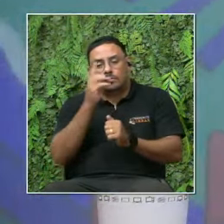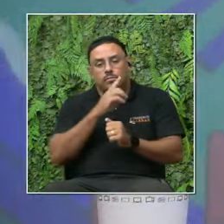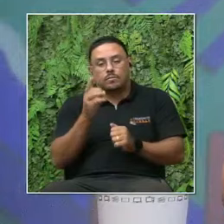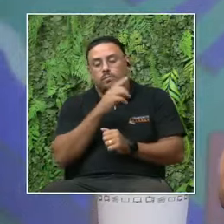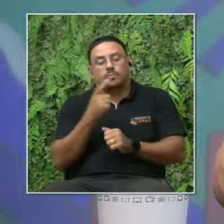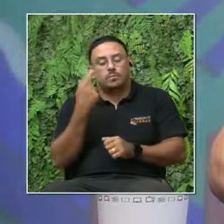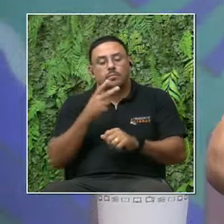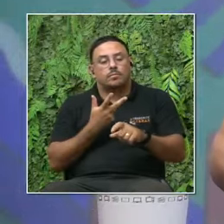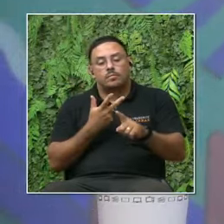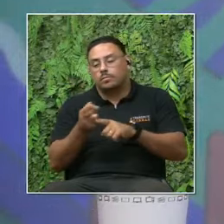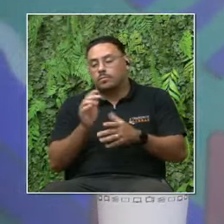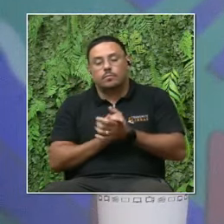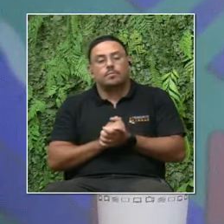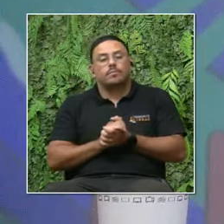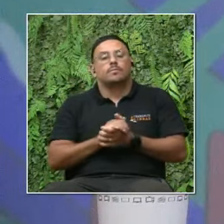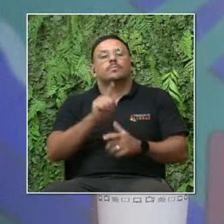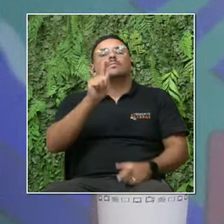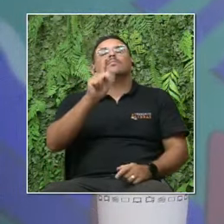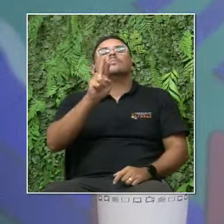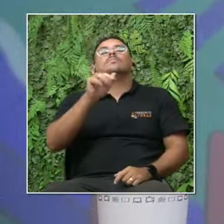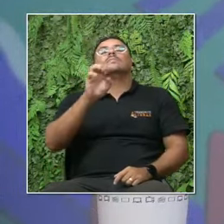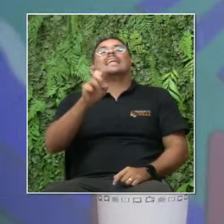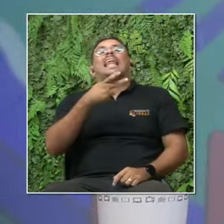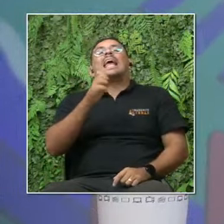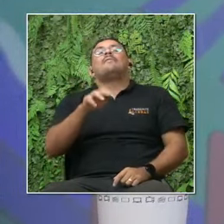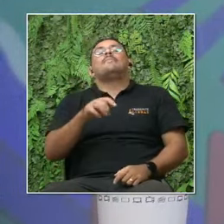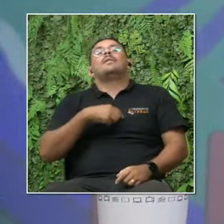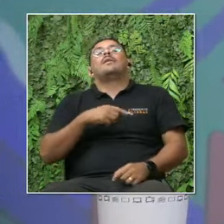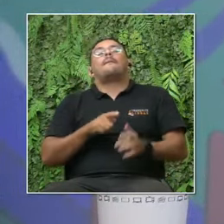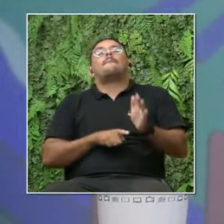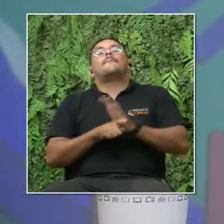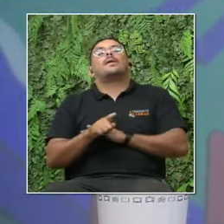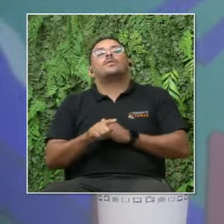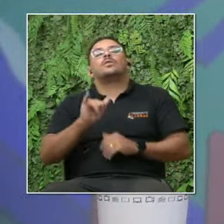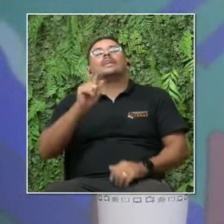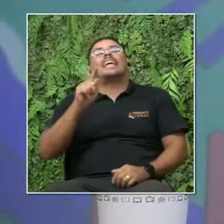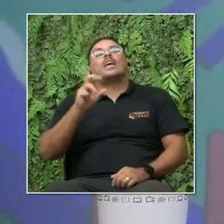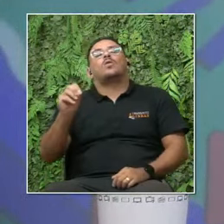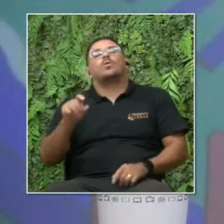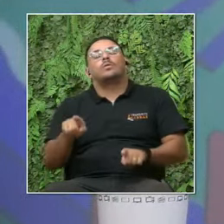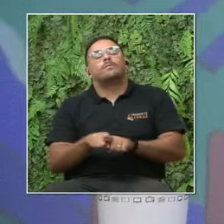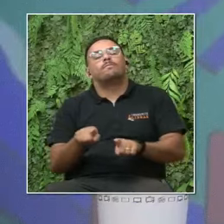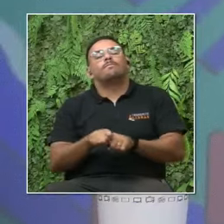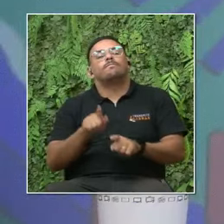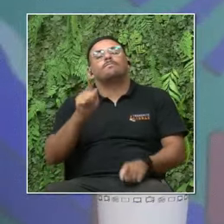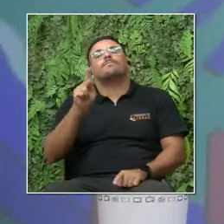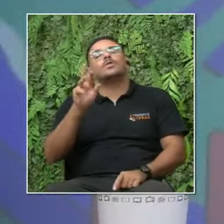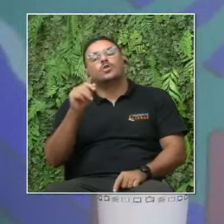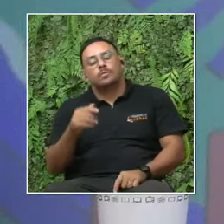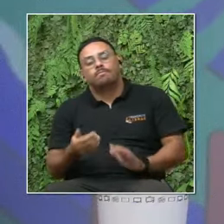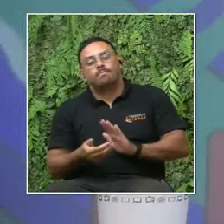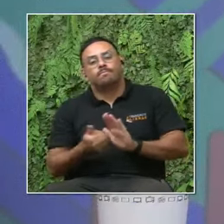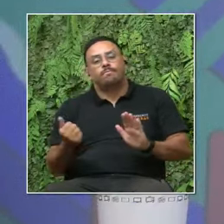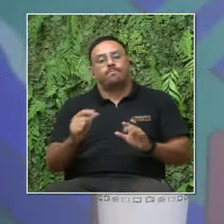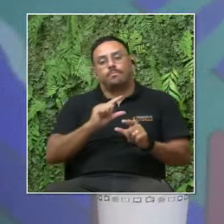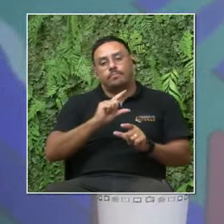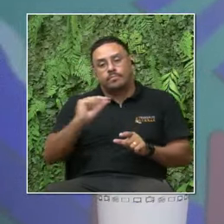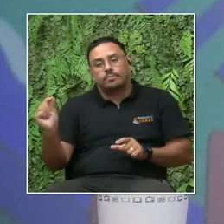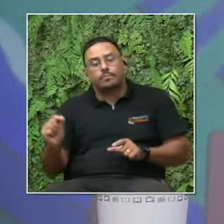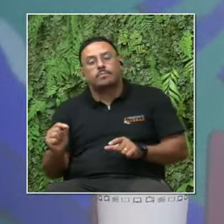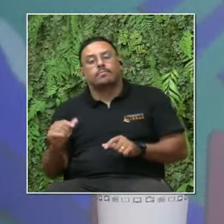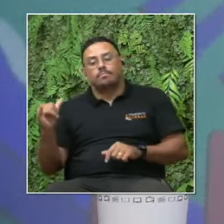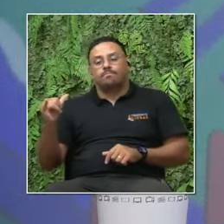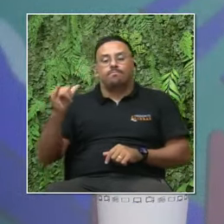este aí Guilherme Arana E aí pergunto pro uinho e pro gilver também e tirando aí o deslocamento Embora tenha sido um